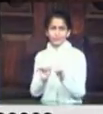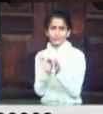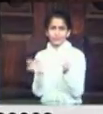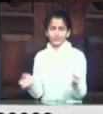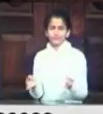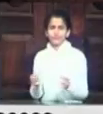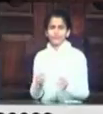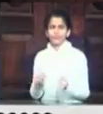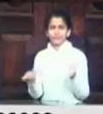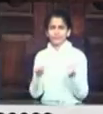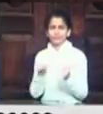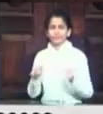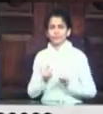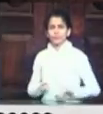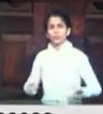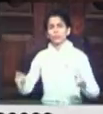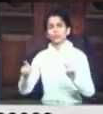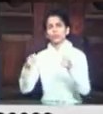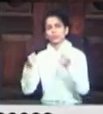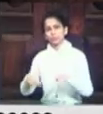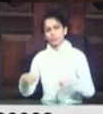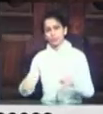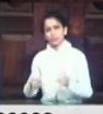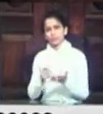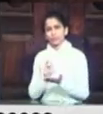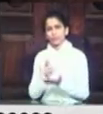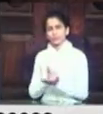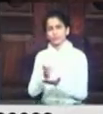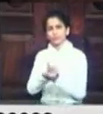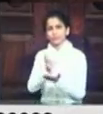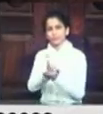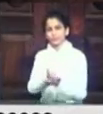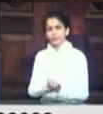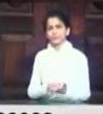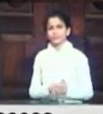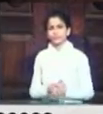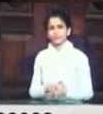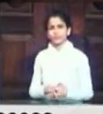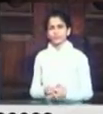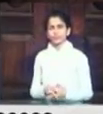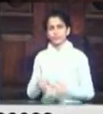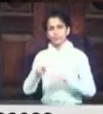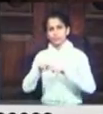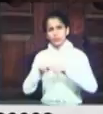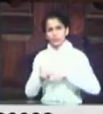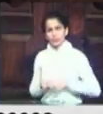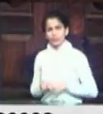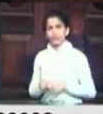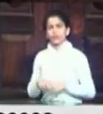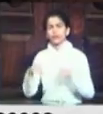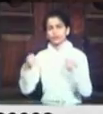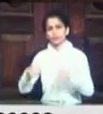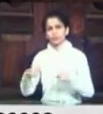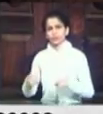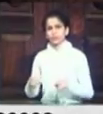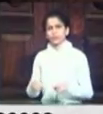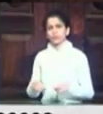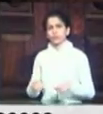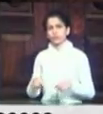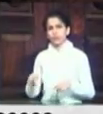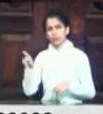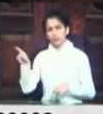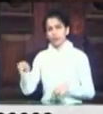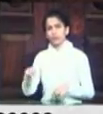Serviço público tem que ser continuado. A prestação do serviço público tem que ser continuada. Por isso é que tem que ser prestada por servidor